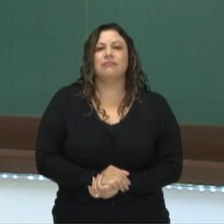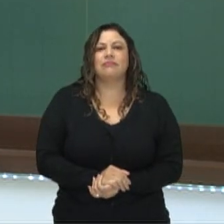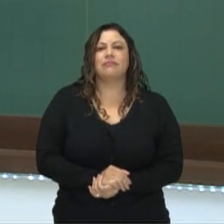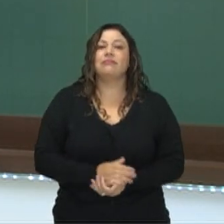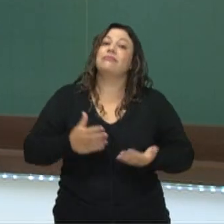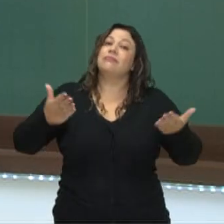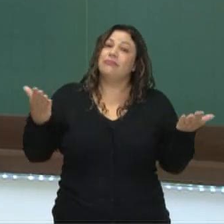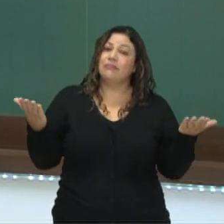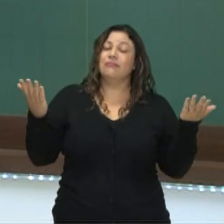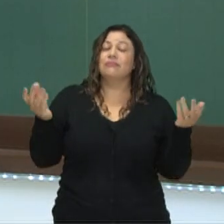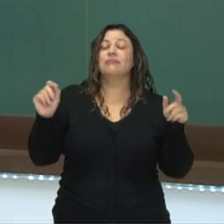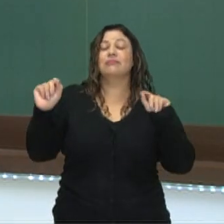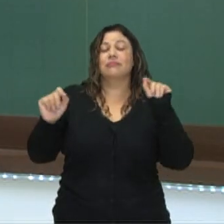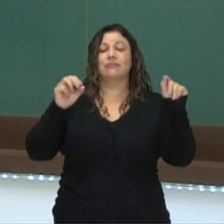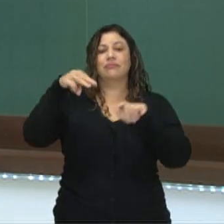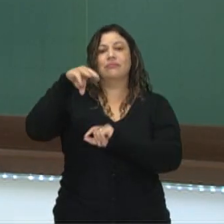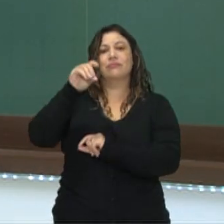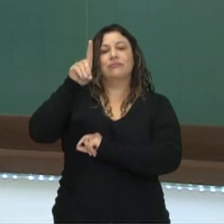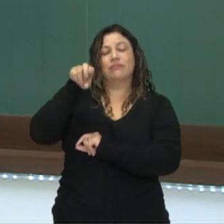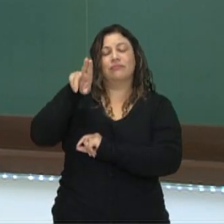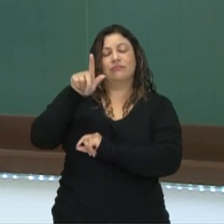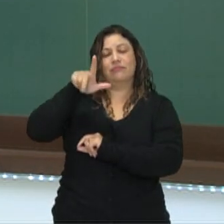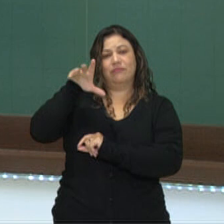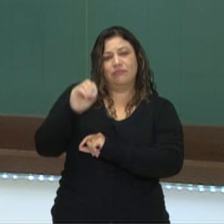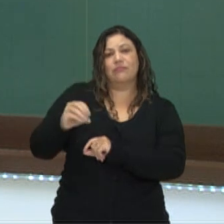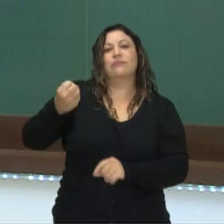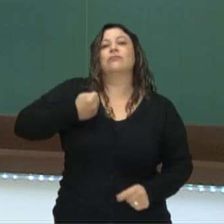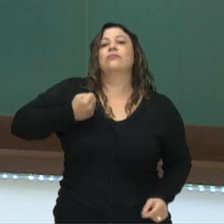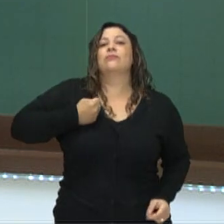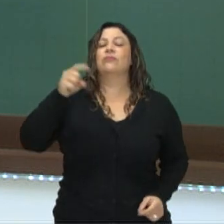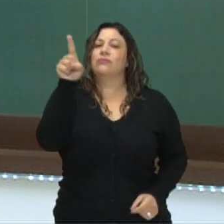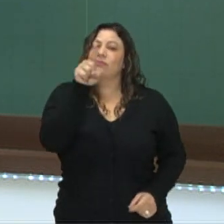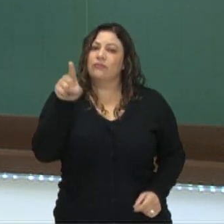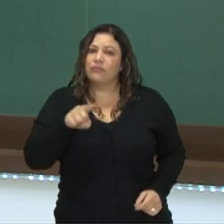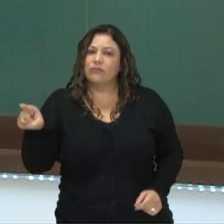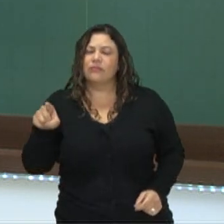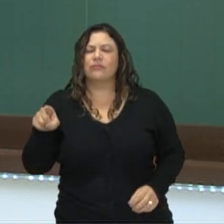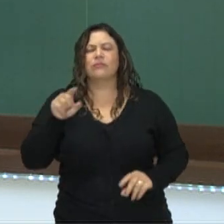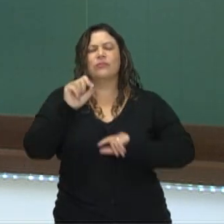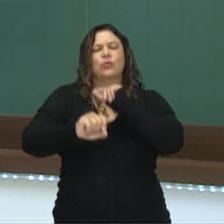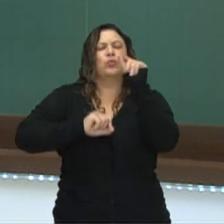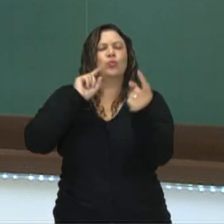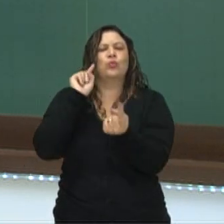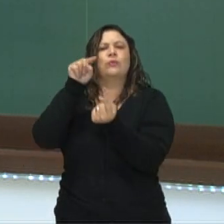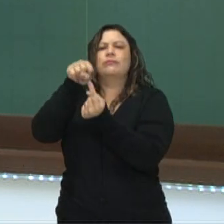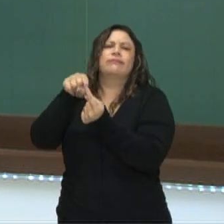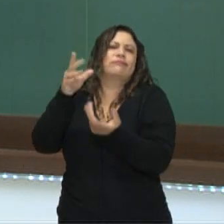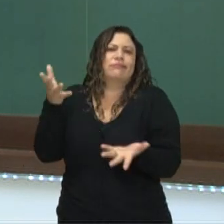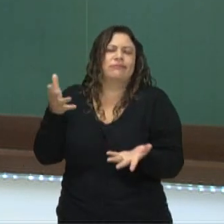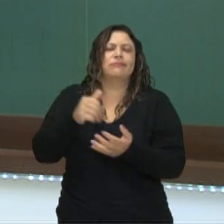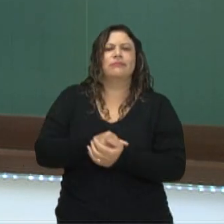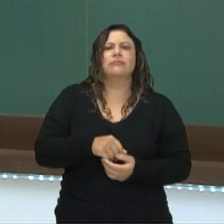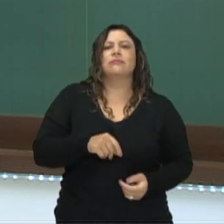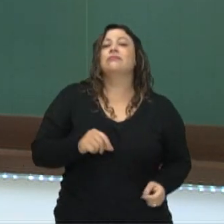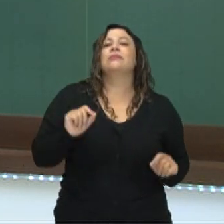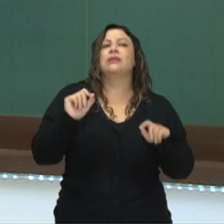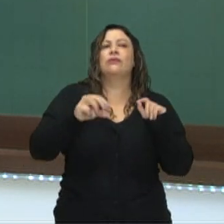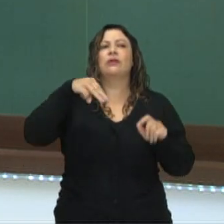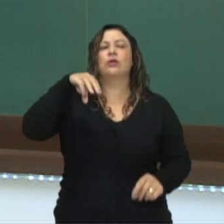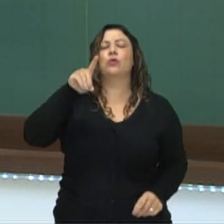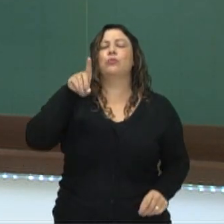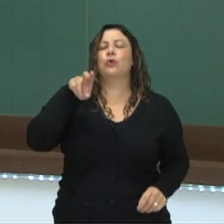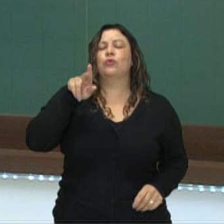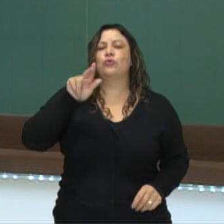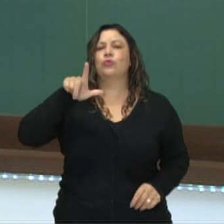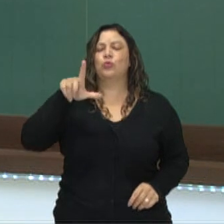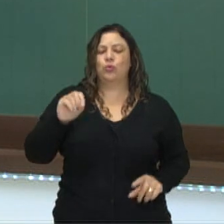Em relação ao módulo de um número inteiro, vamos resgatar aqui a definição. O que significa módulo? O módulo é a distância